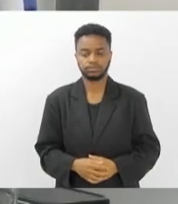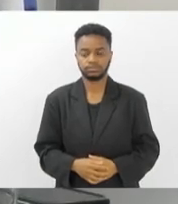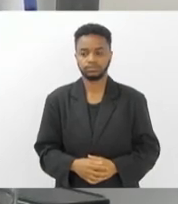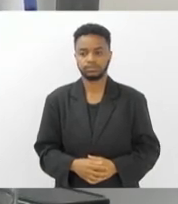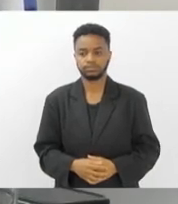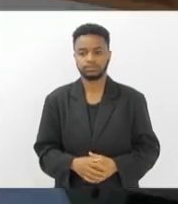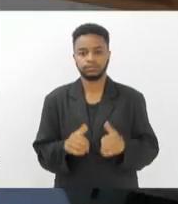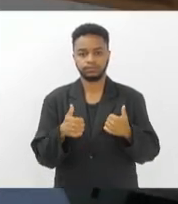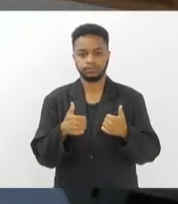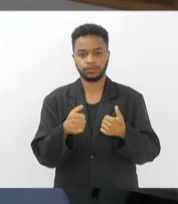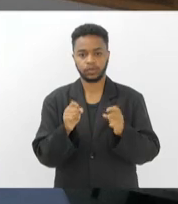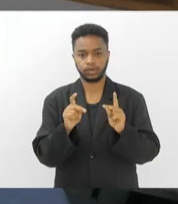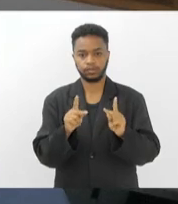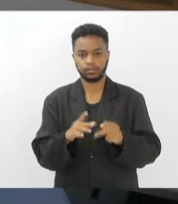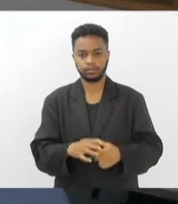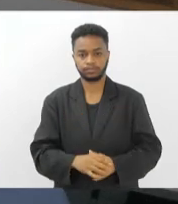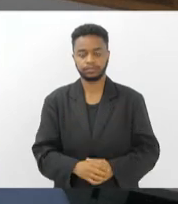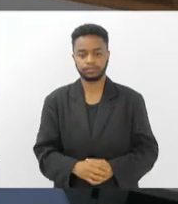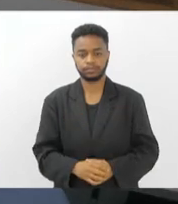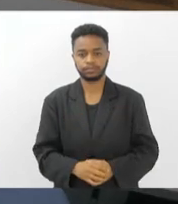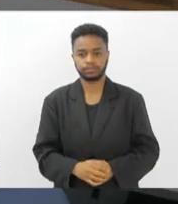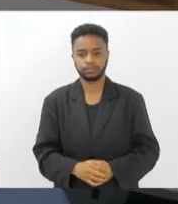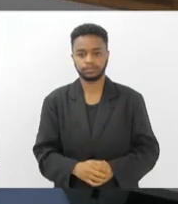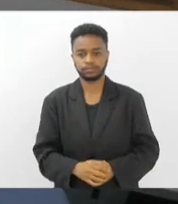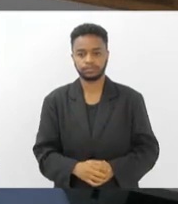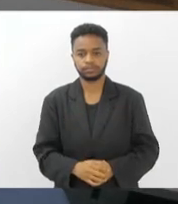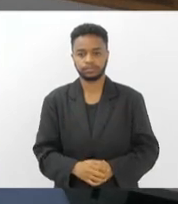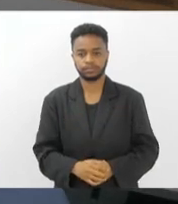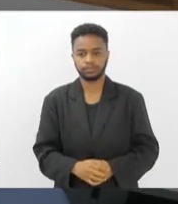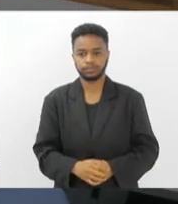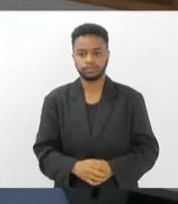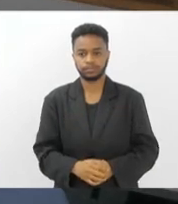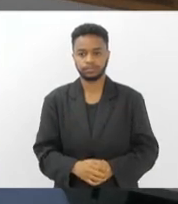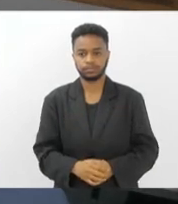Tá bom. Ok.